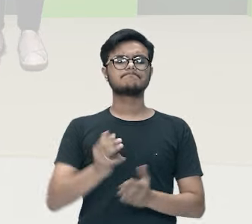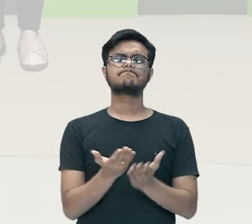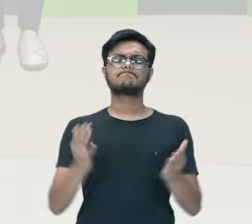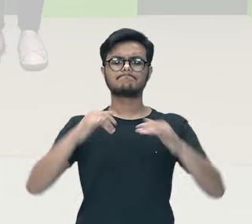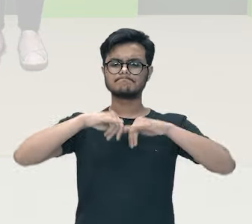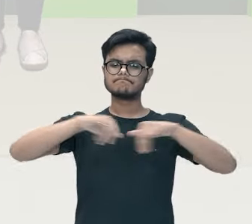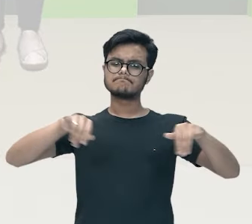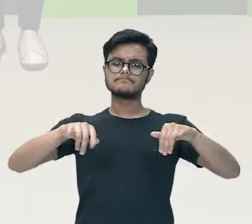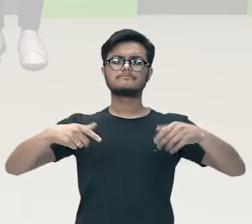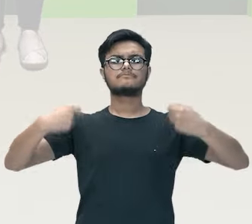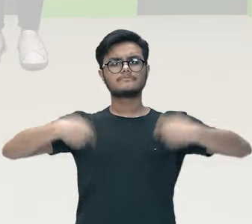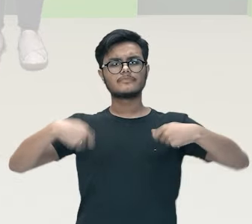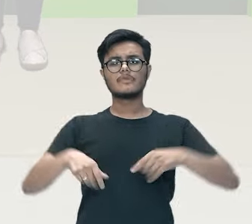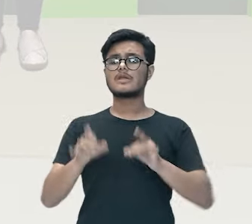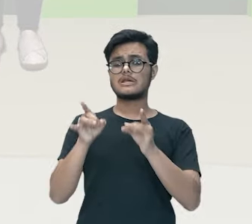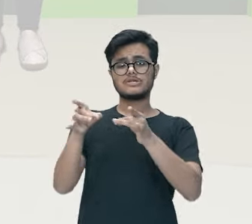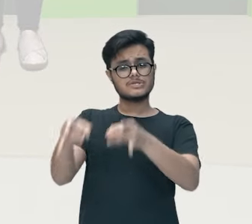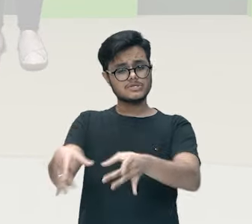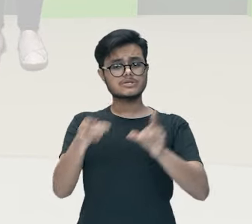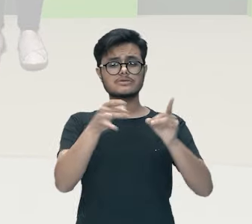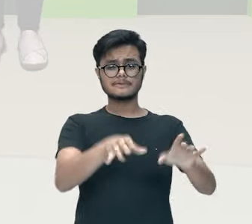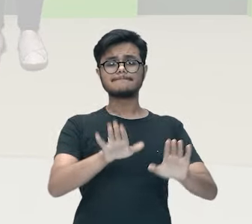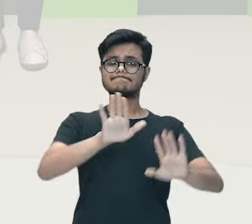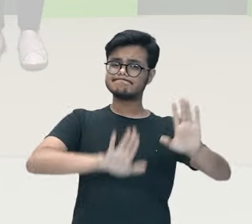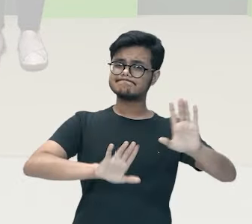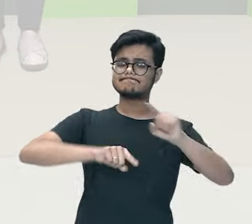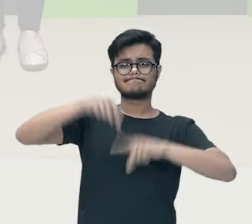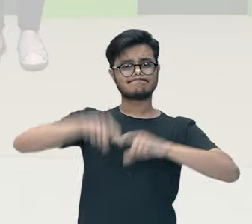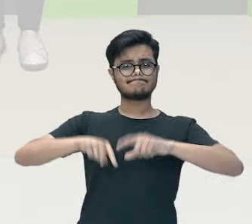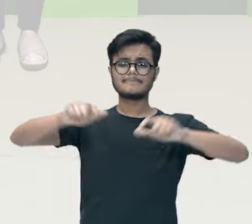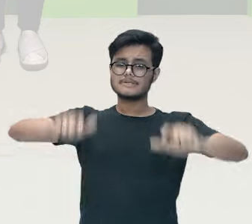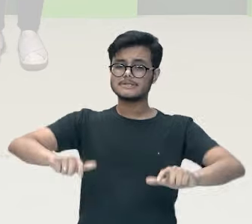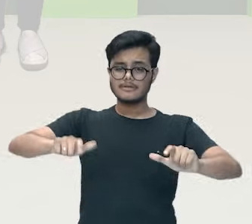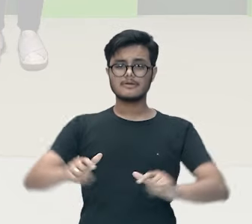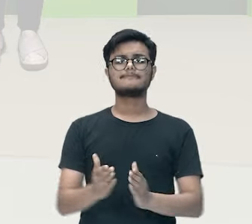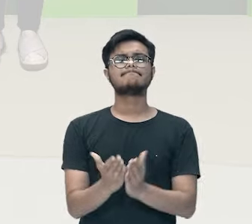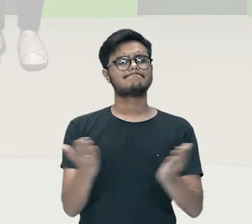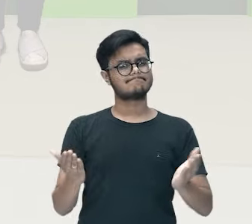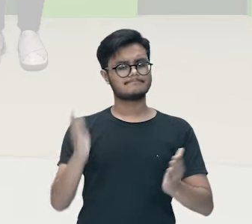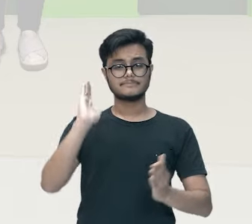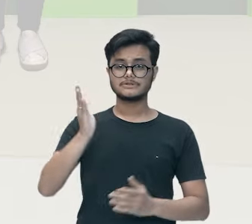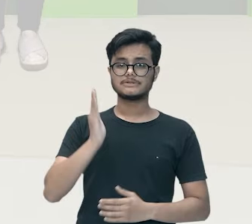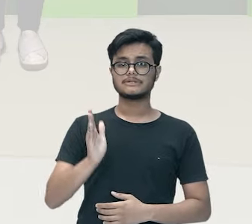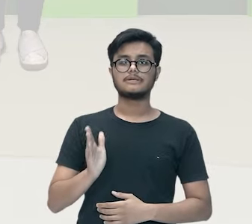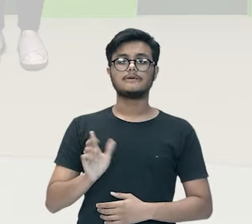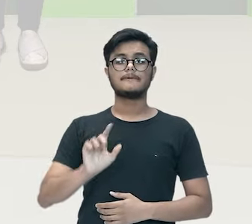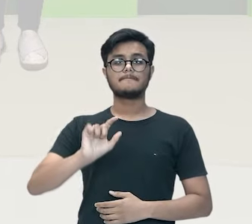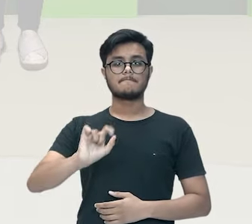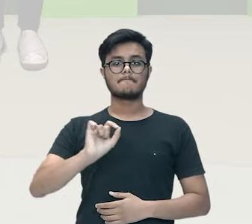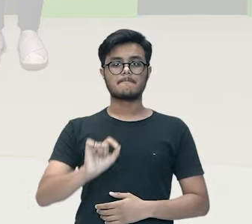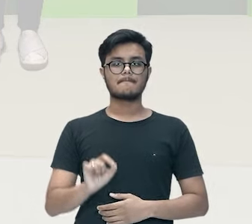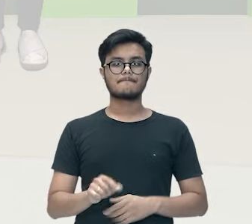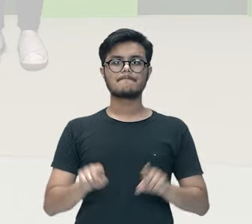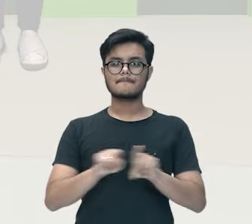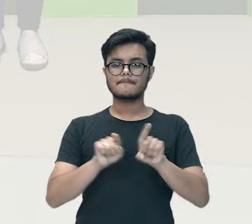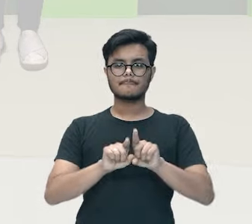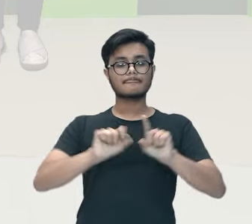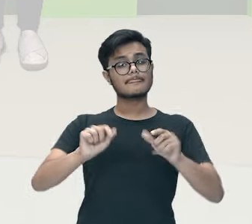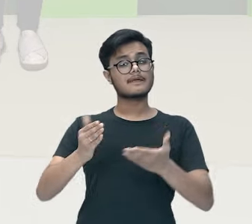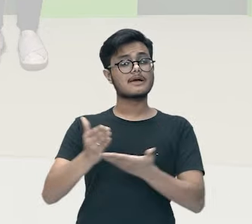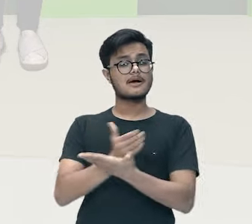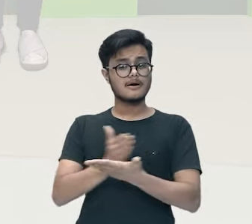questão do descarte, né? Desse tipo de material no ambiente. A gente já viu agora, né, que também, em